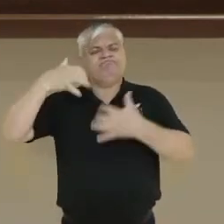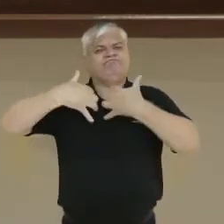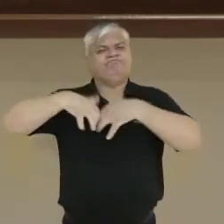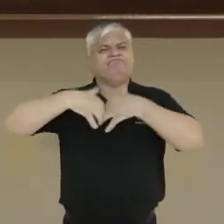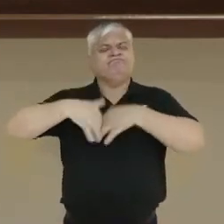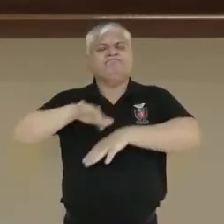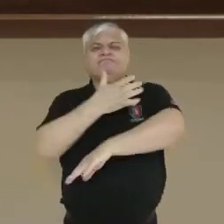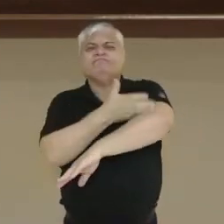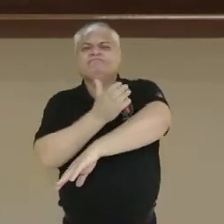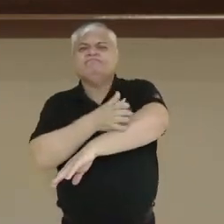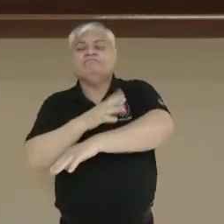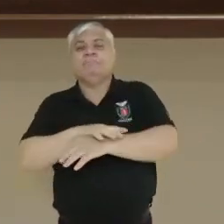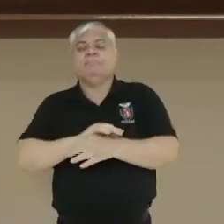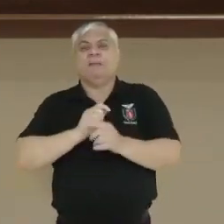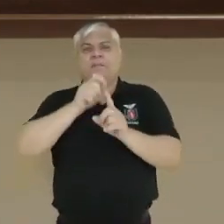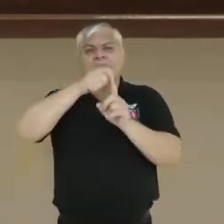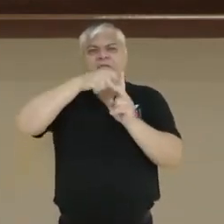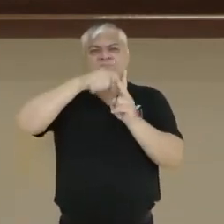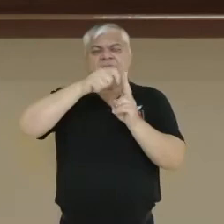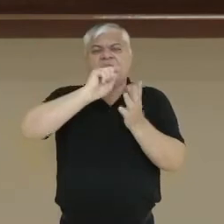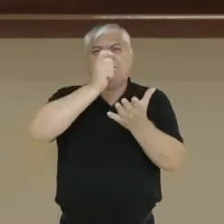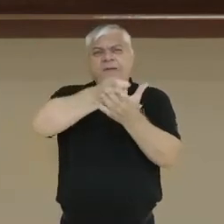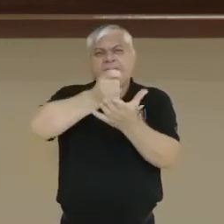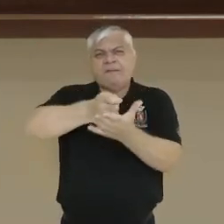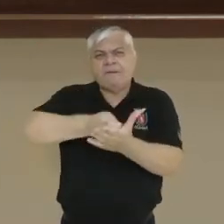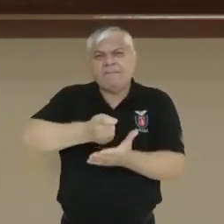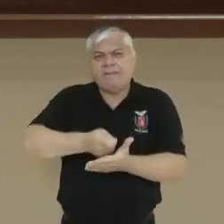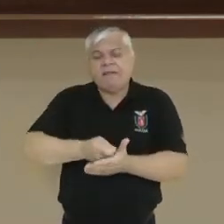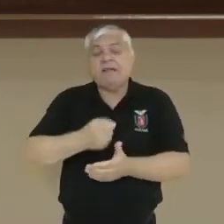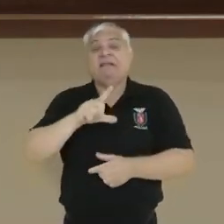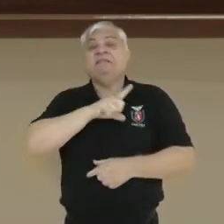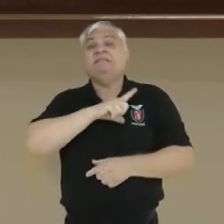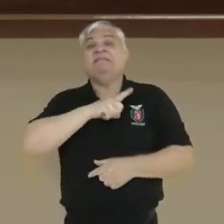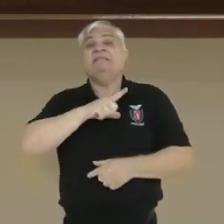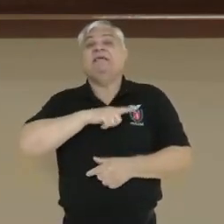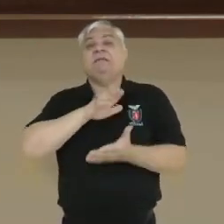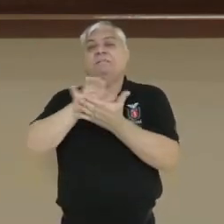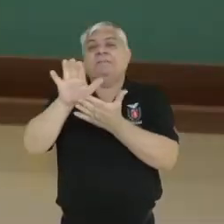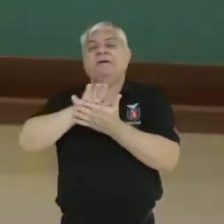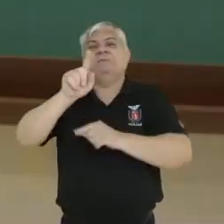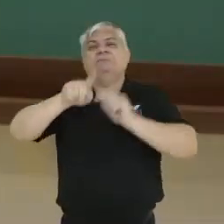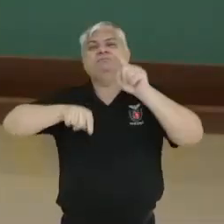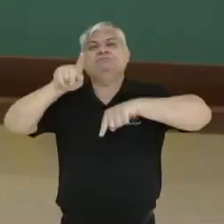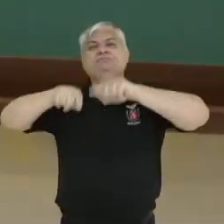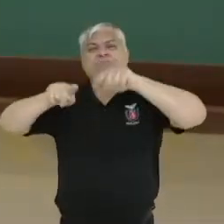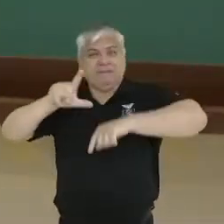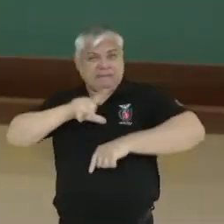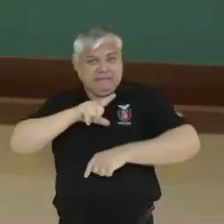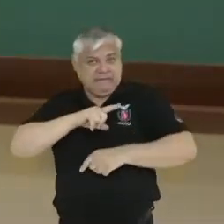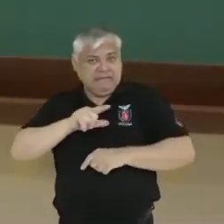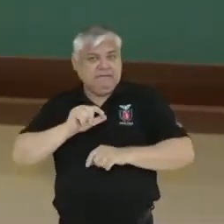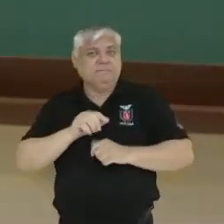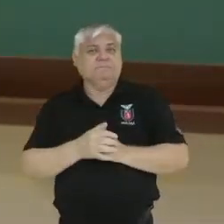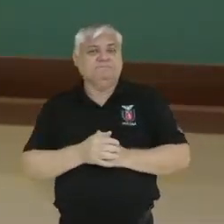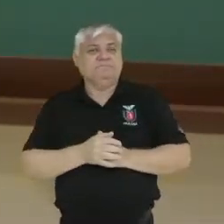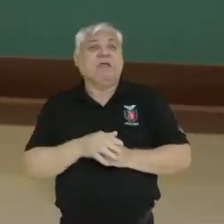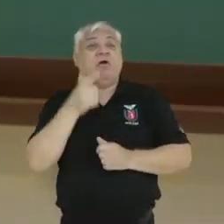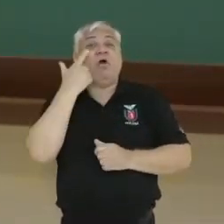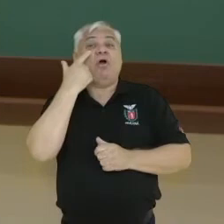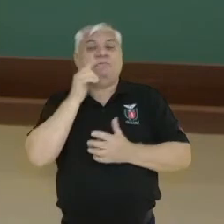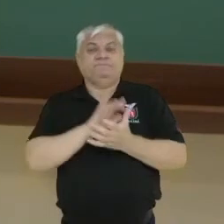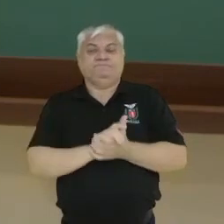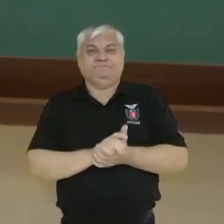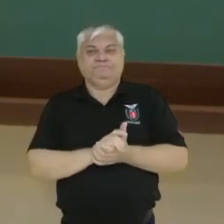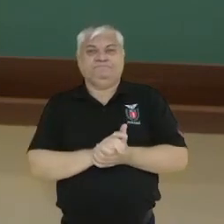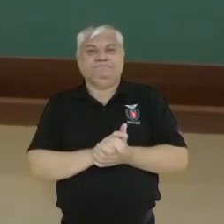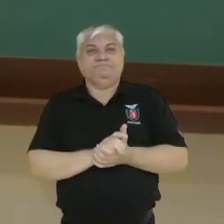seriam as despesas fixas, se há despesas variáveis ou não. Então vamos fazer uma análise nessa nossa planilha aqui. A